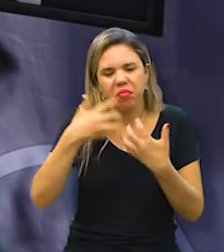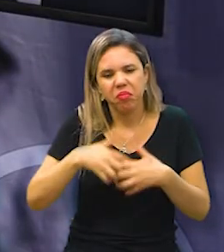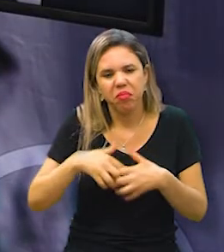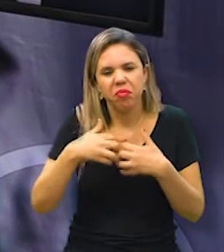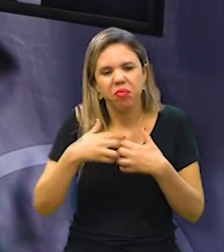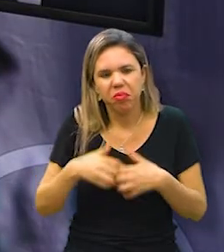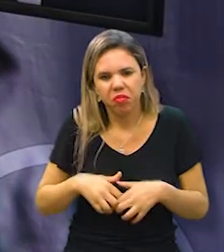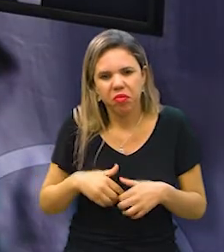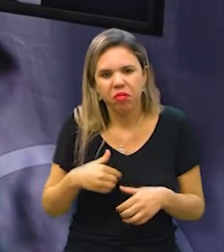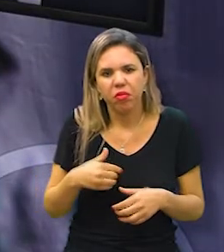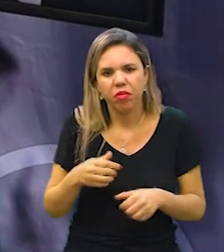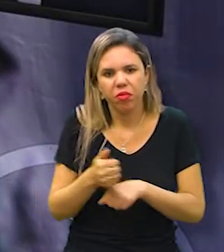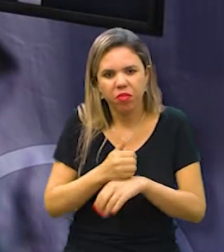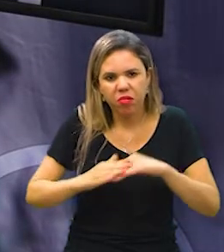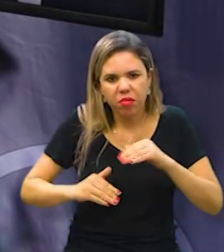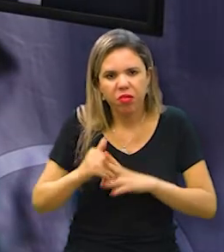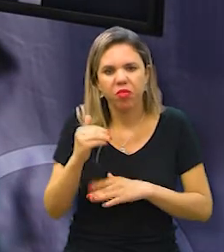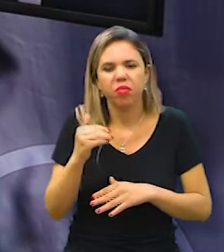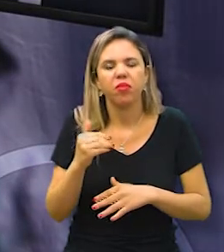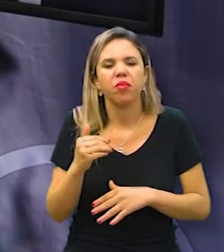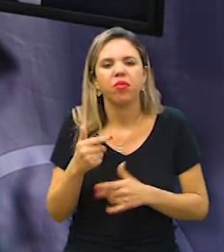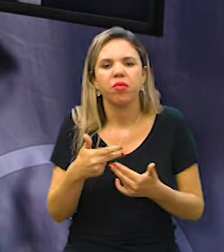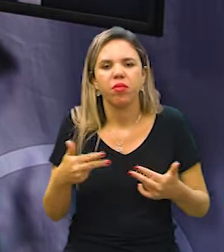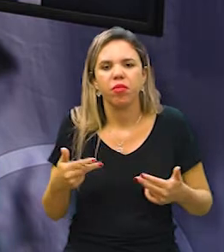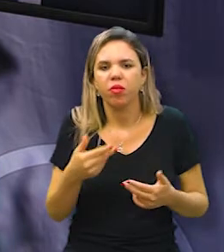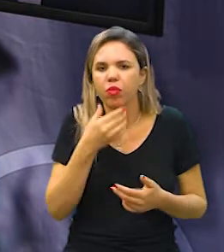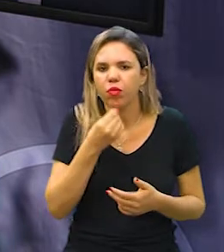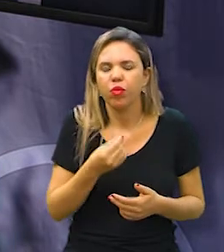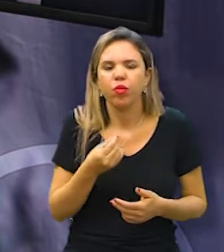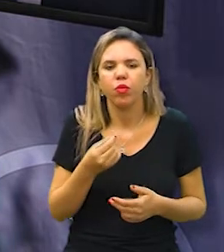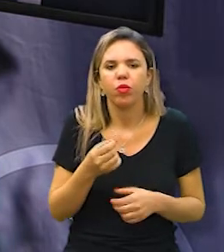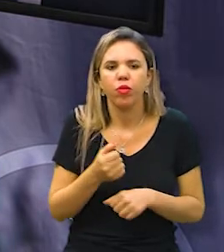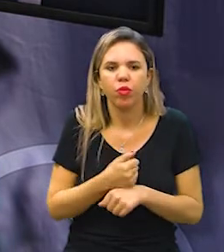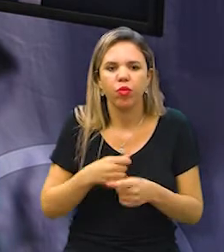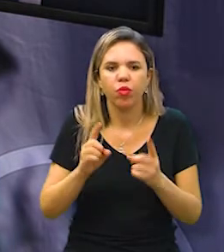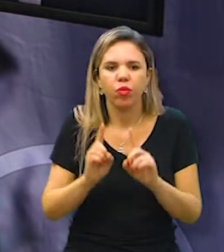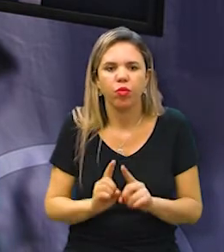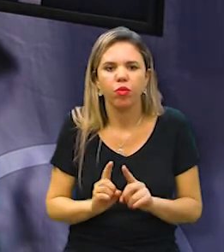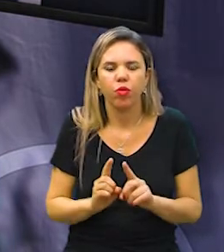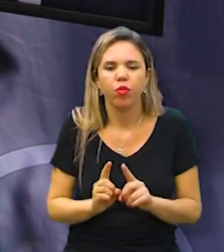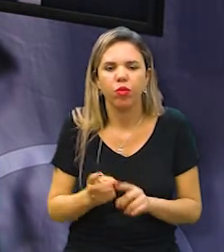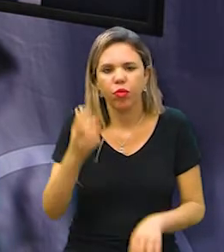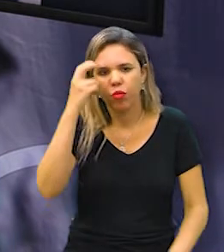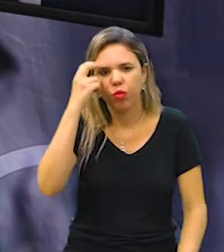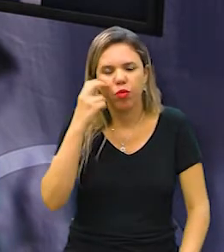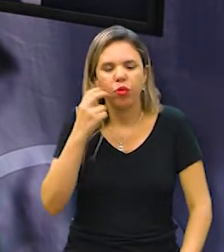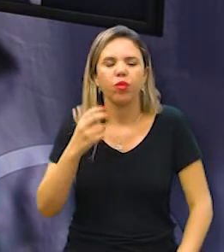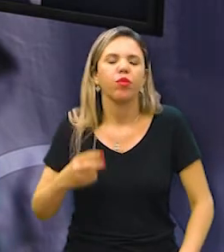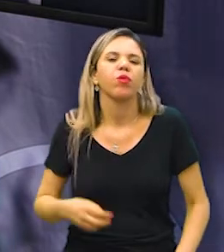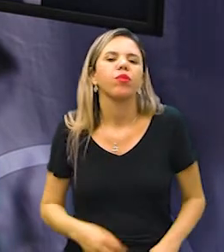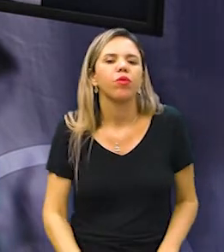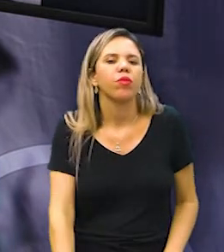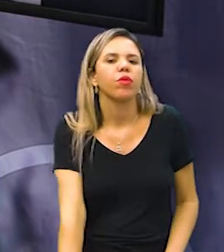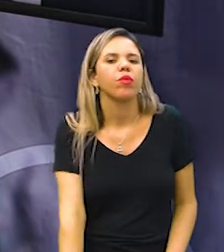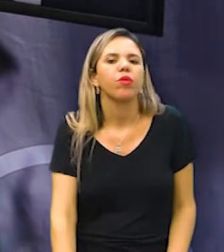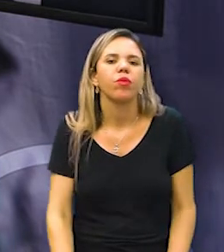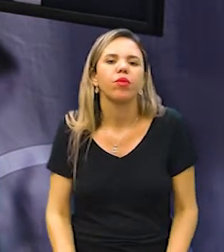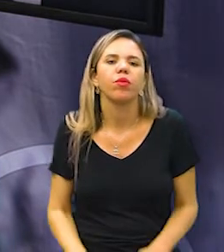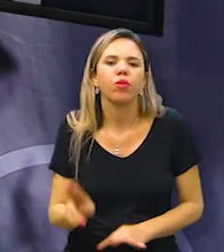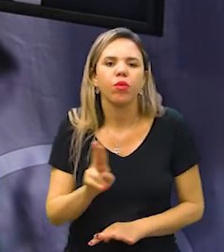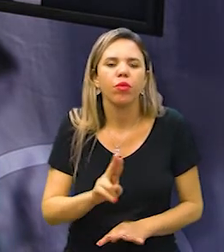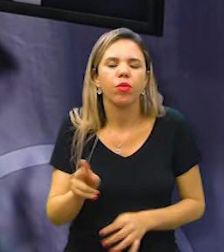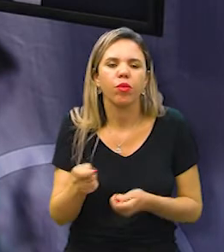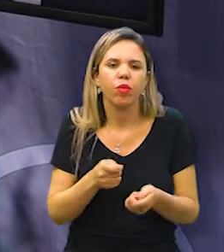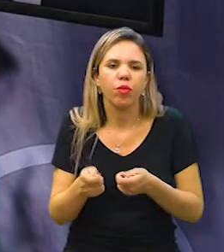na profissionalização de alguns meninos com deficiência intelectual através da lida